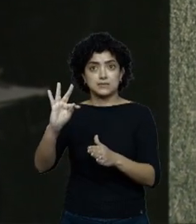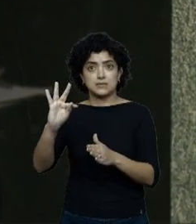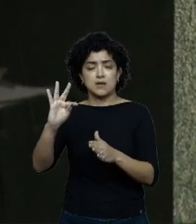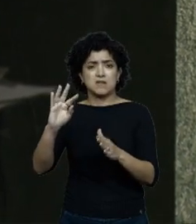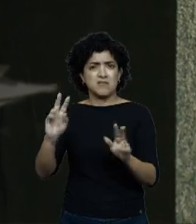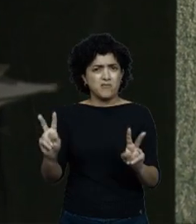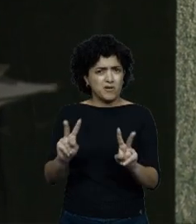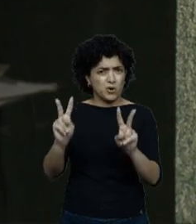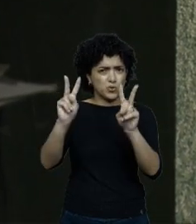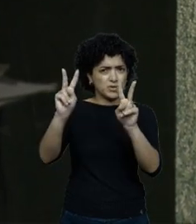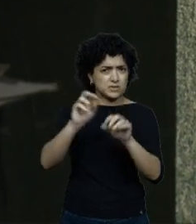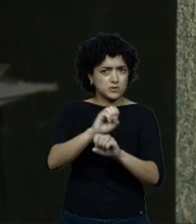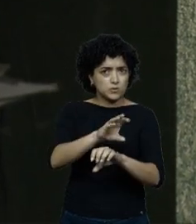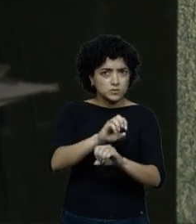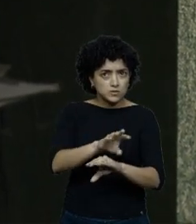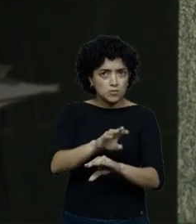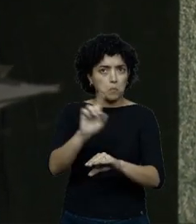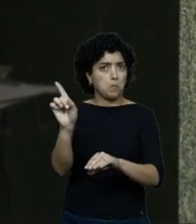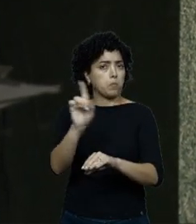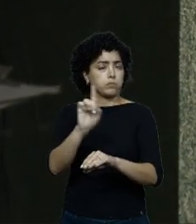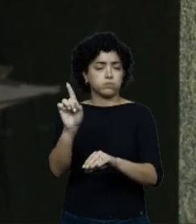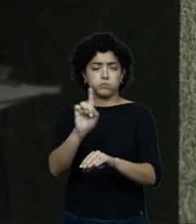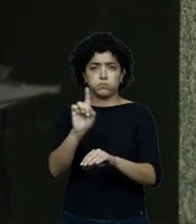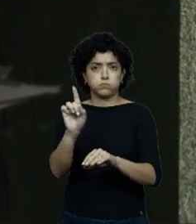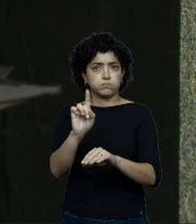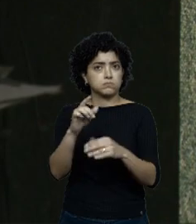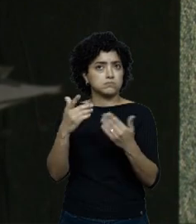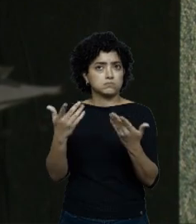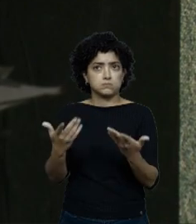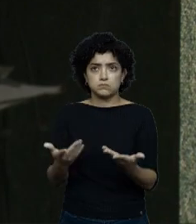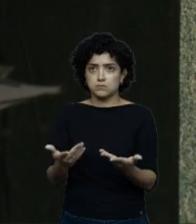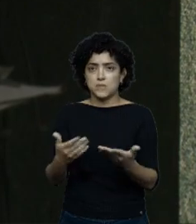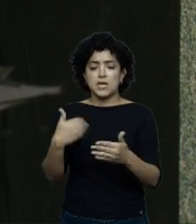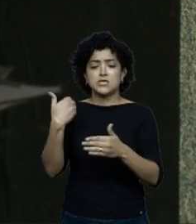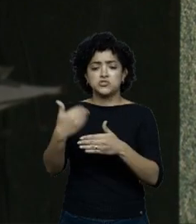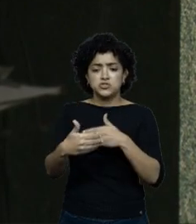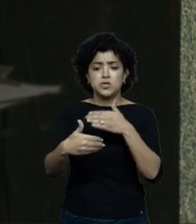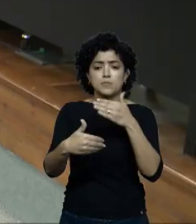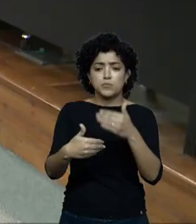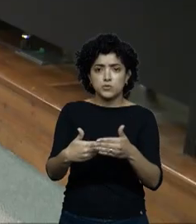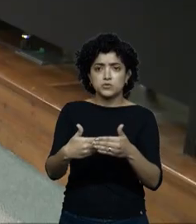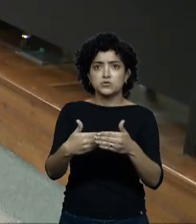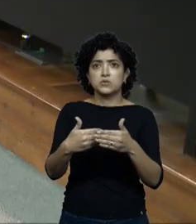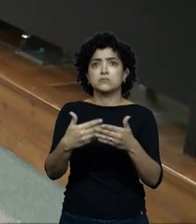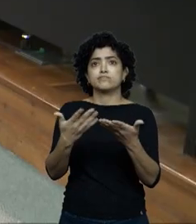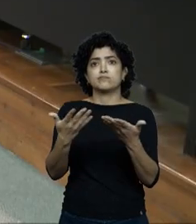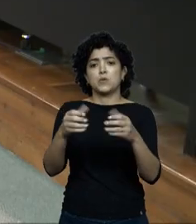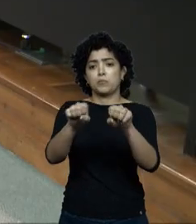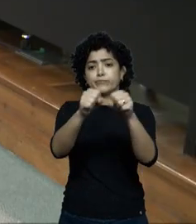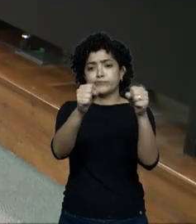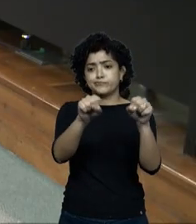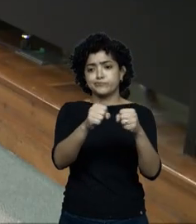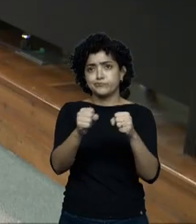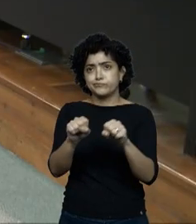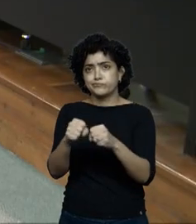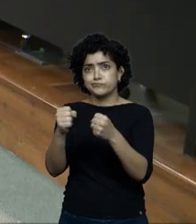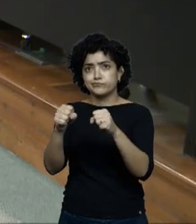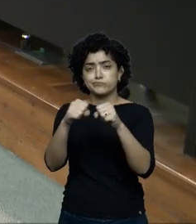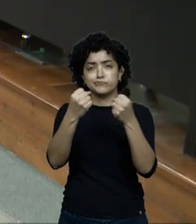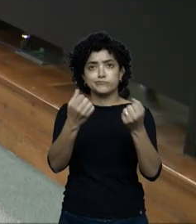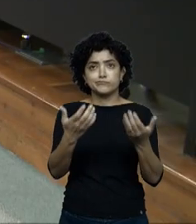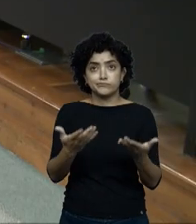é um estado que sistematicamente dia após dia desmonta a educação é um estado que